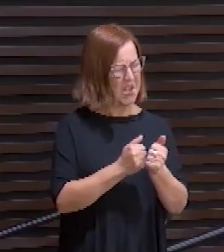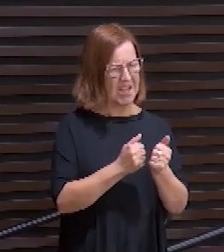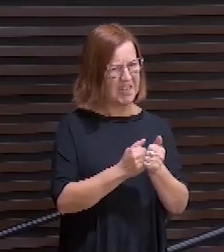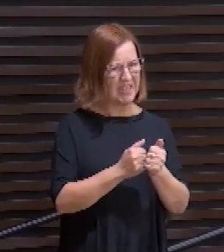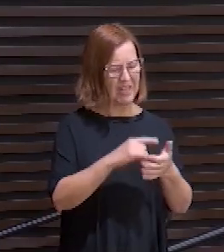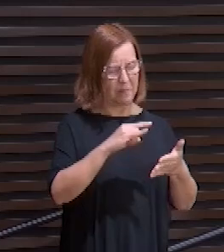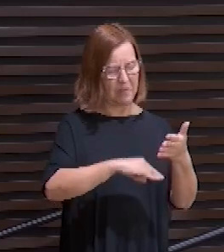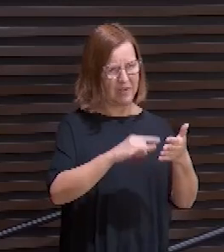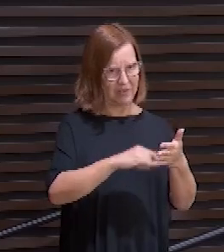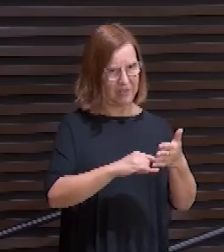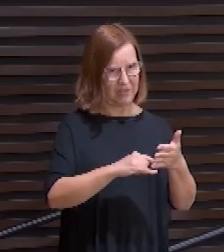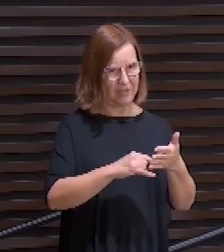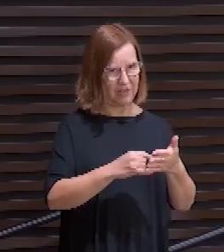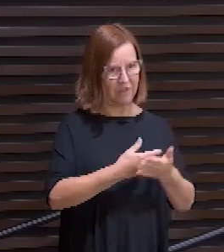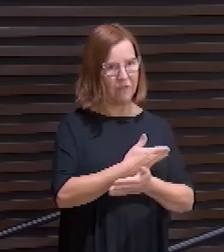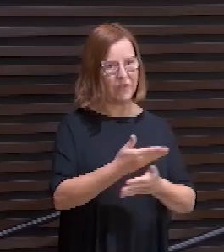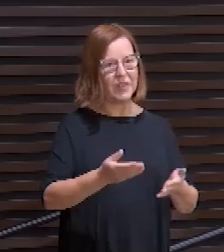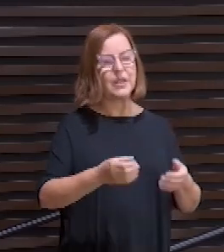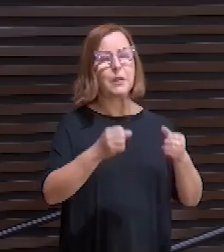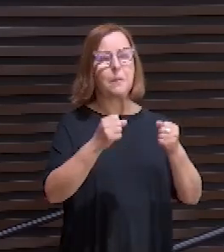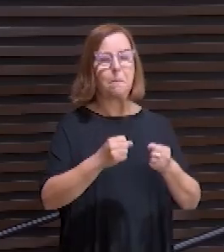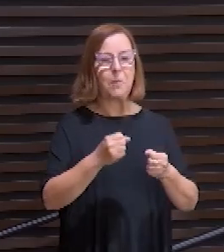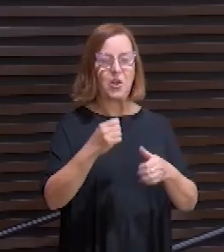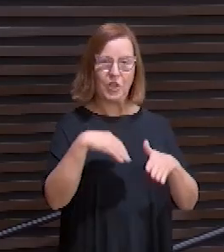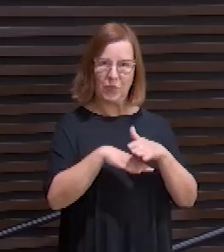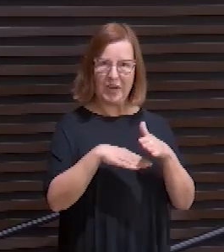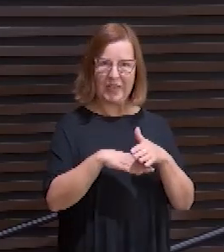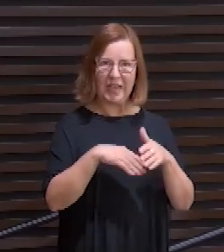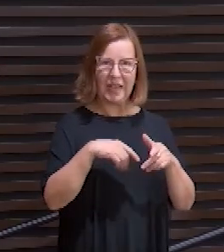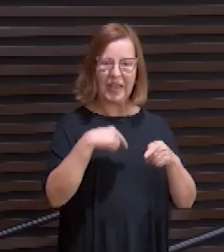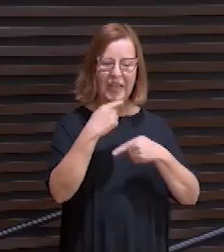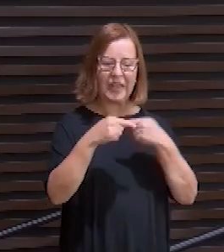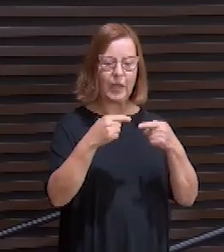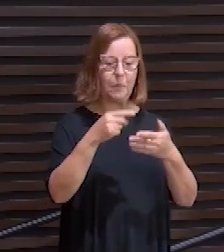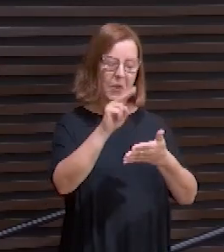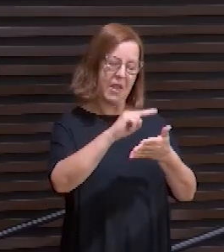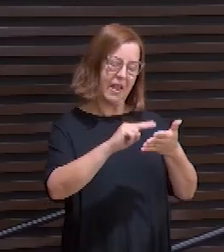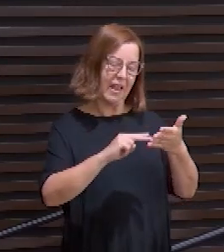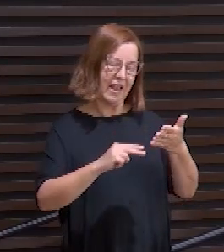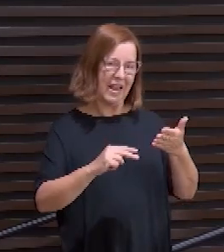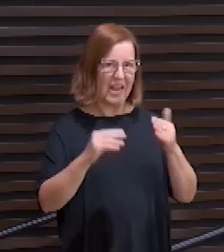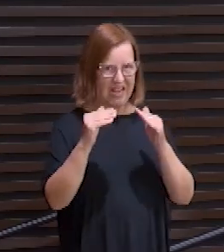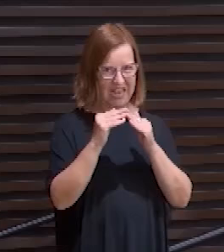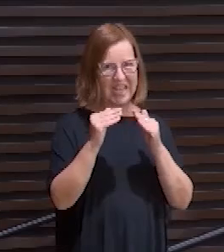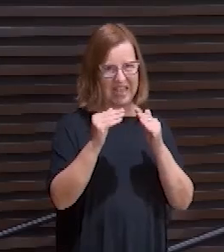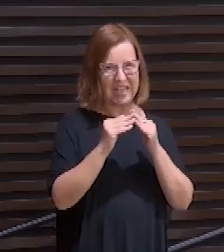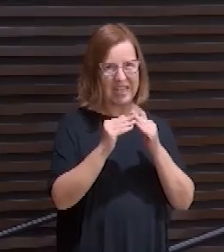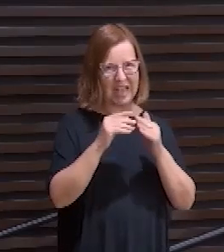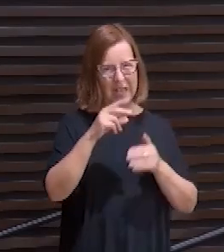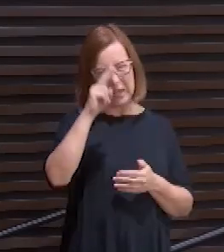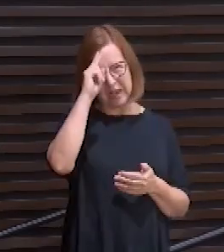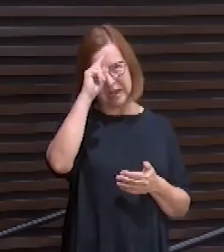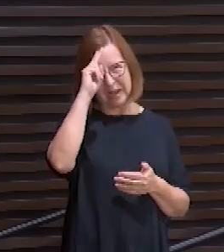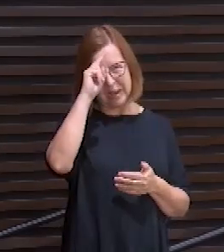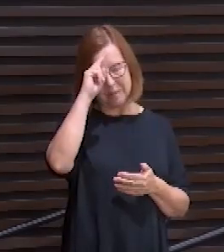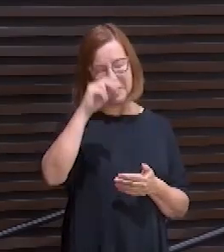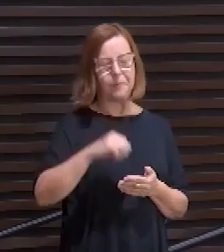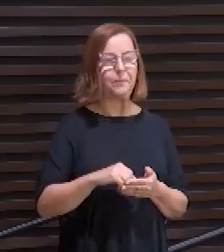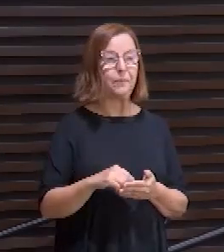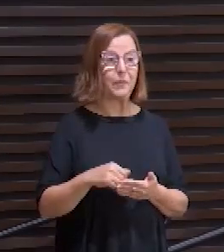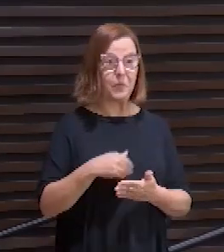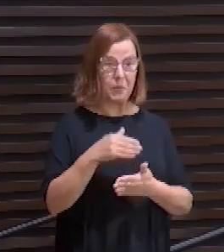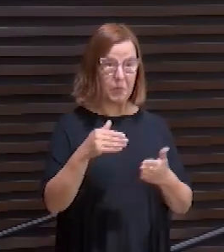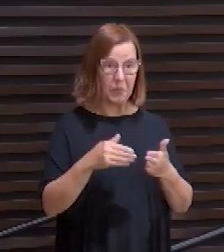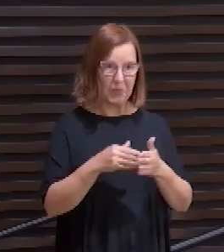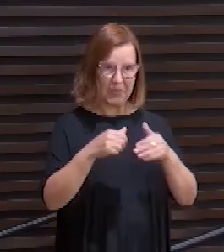boletim e depois pode consultá-lo em casa, como uma maneira de recapitular o que a gente vai dizer aqui. Tudo que está escrito no boletim eu